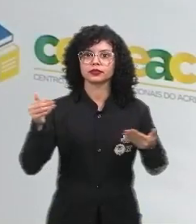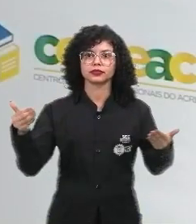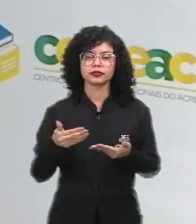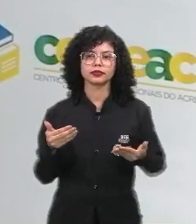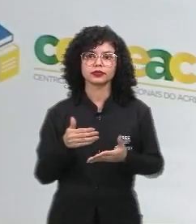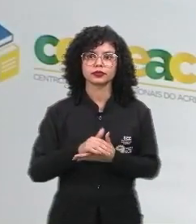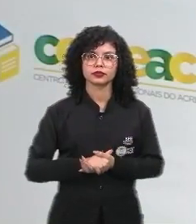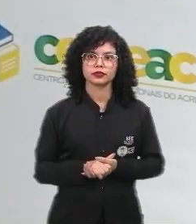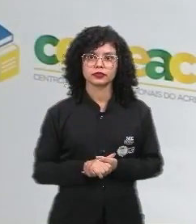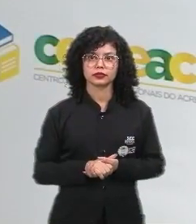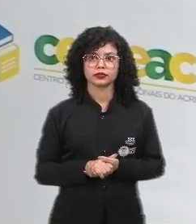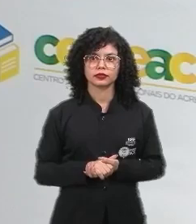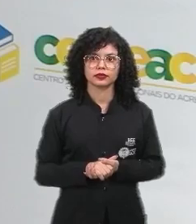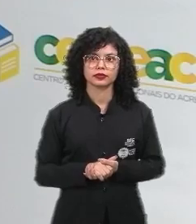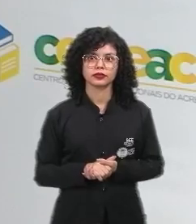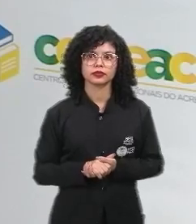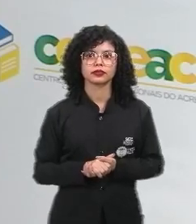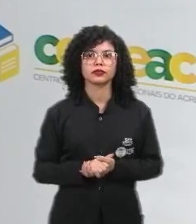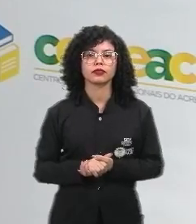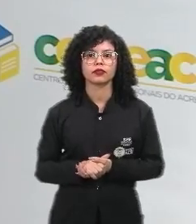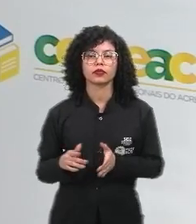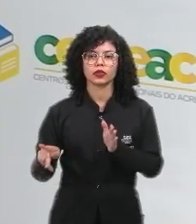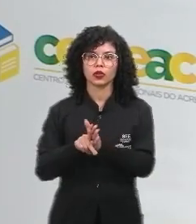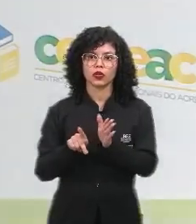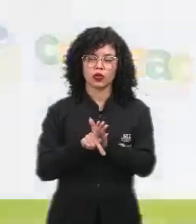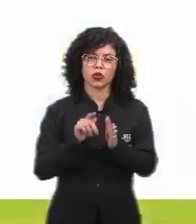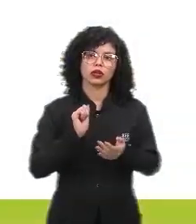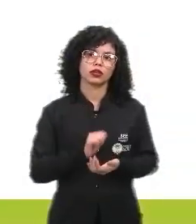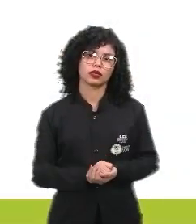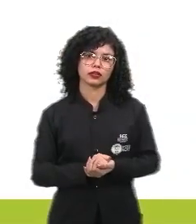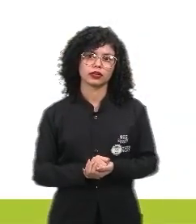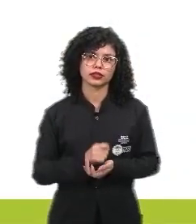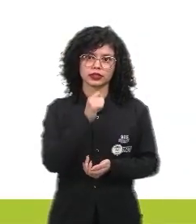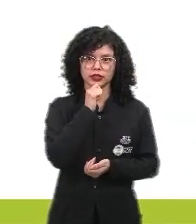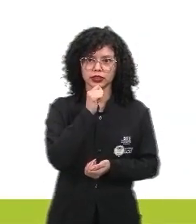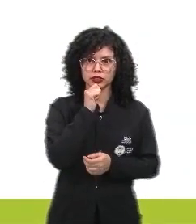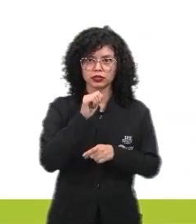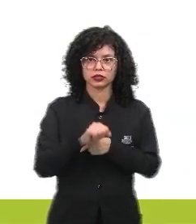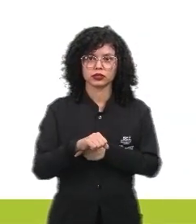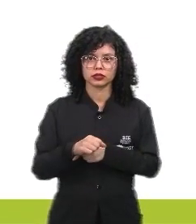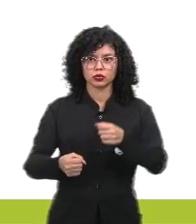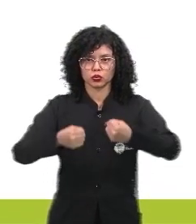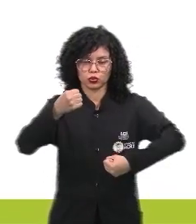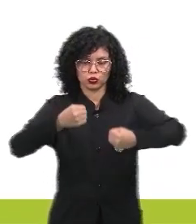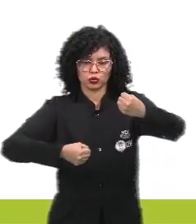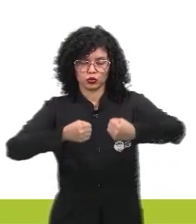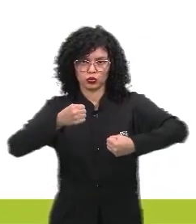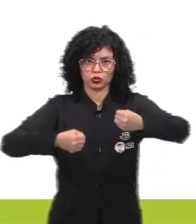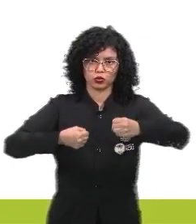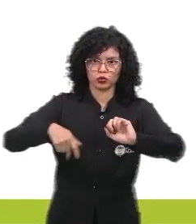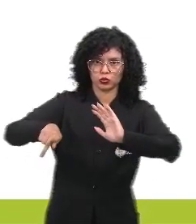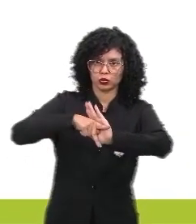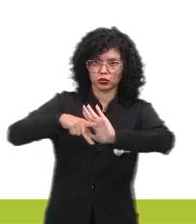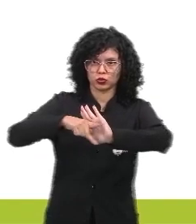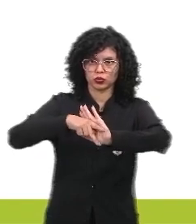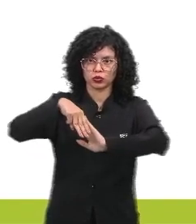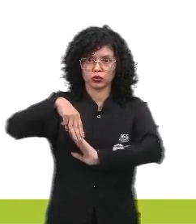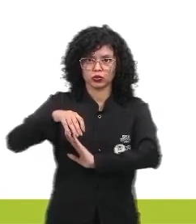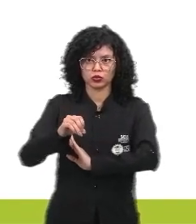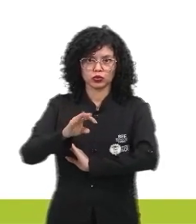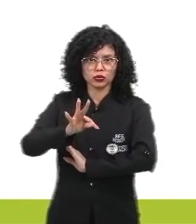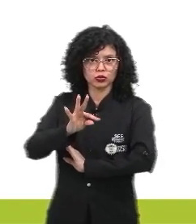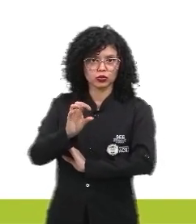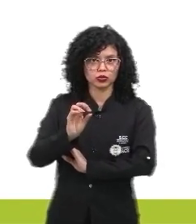momento. O uso do motor a explosão, presente nos automóveis, que também é uma inovação desse período,